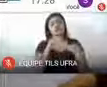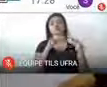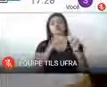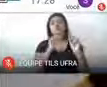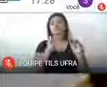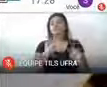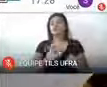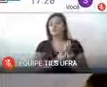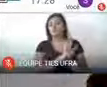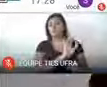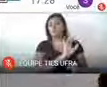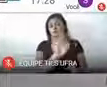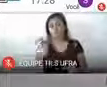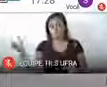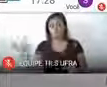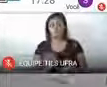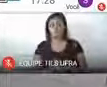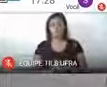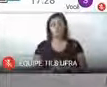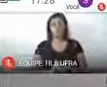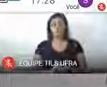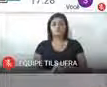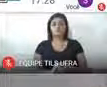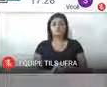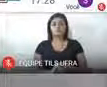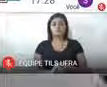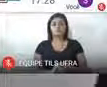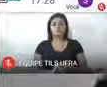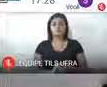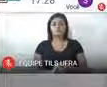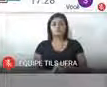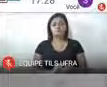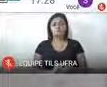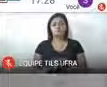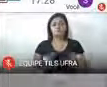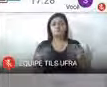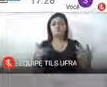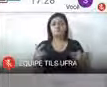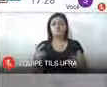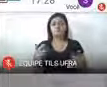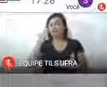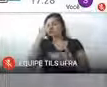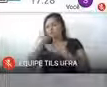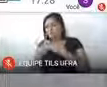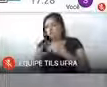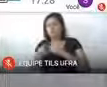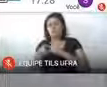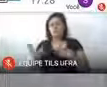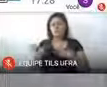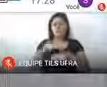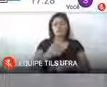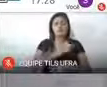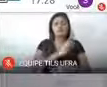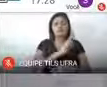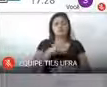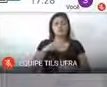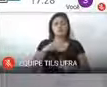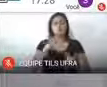campo lexical relacionado com crença e religião, haja vista que, para alguns falantes, há palavras que não devem